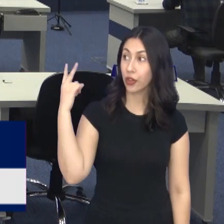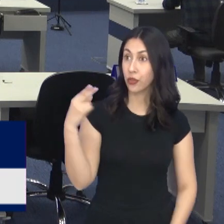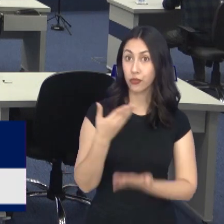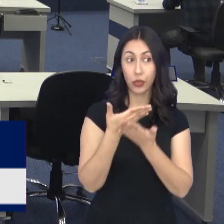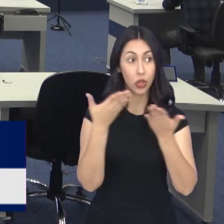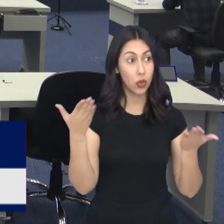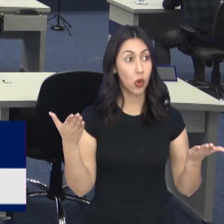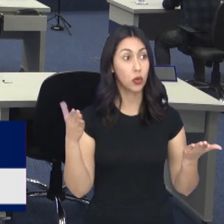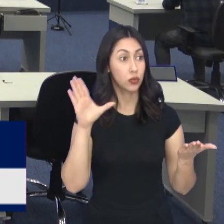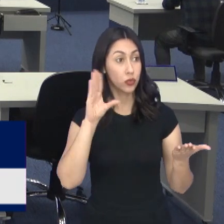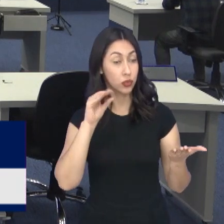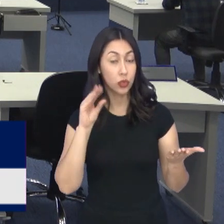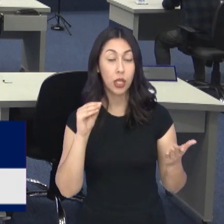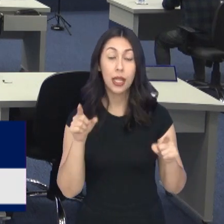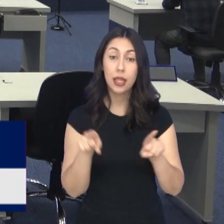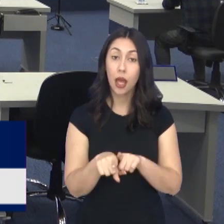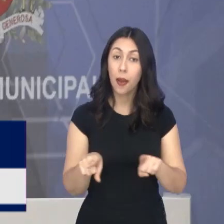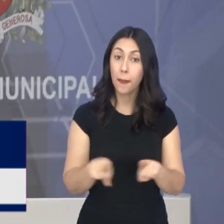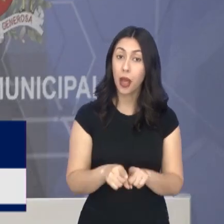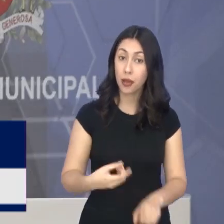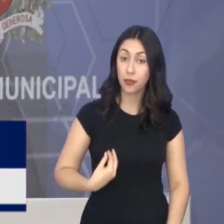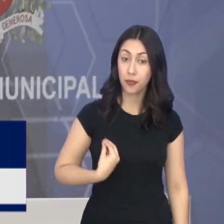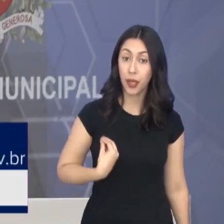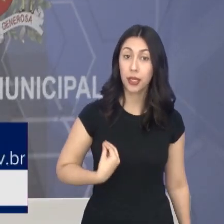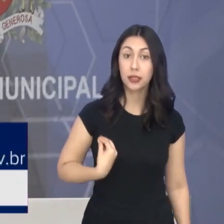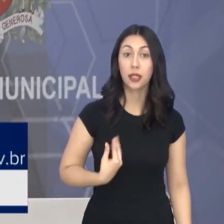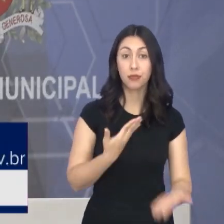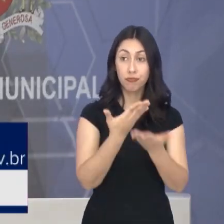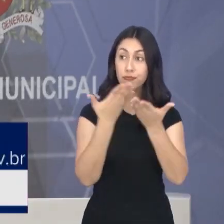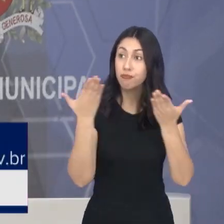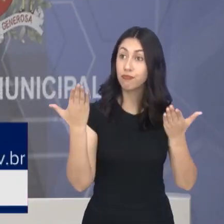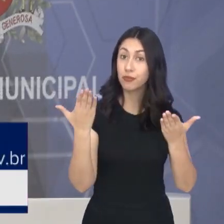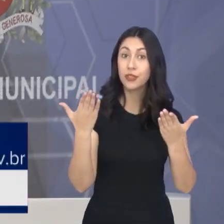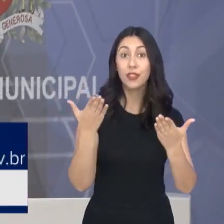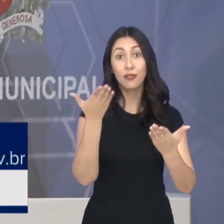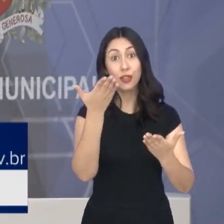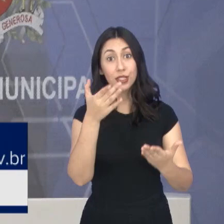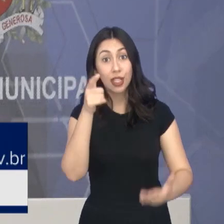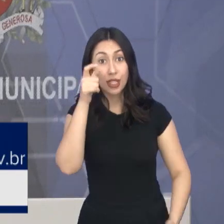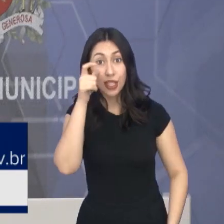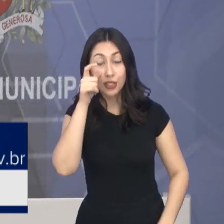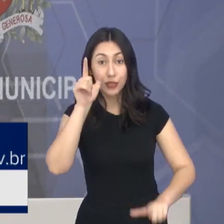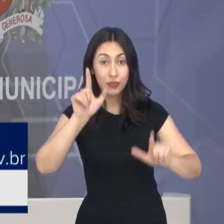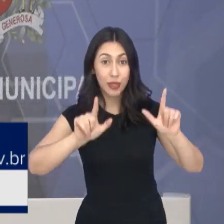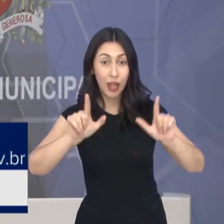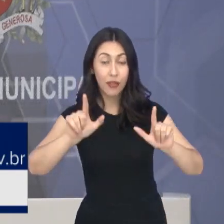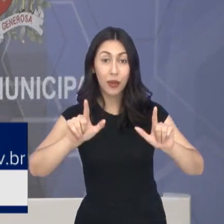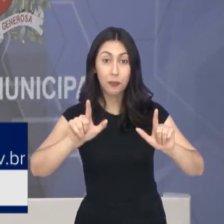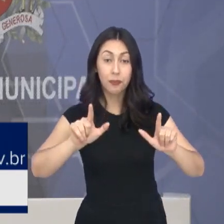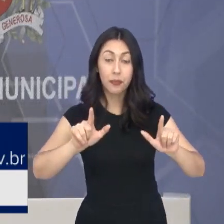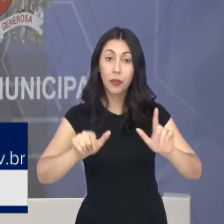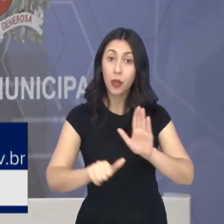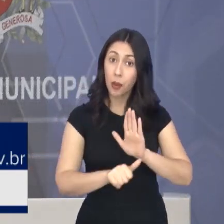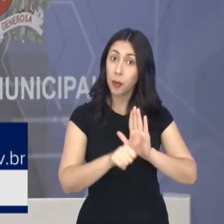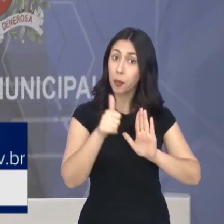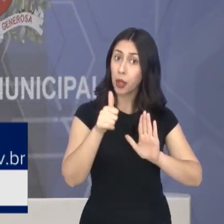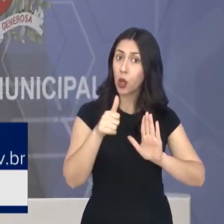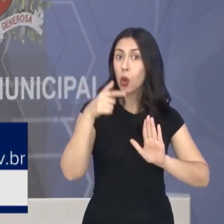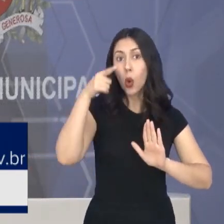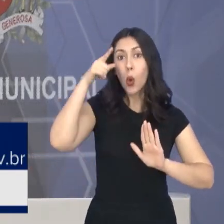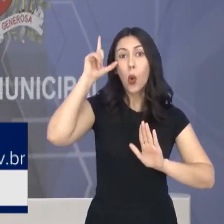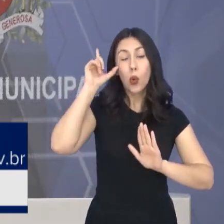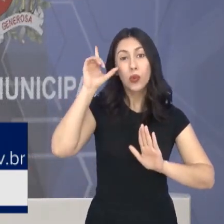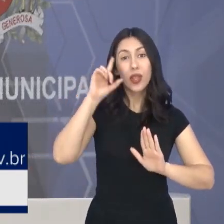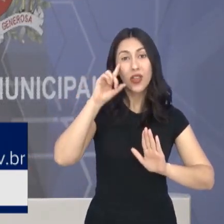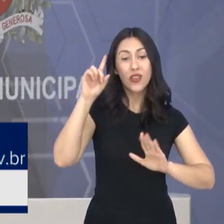Câmara Municipal. Também aos presentes aqui na casa e aos telespectadores da TV Câmara. Primeiramente, né, ontem foi dia do